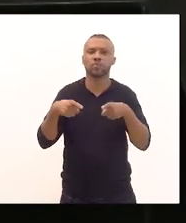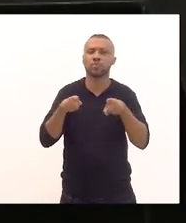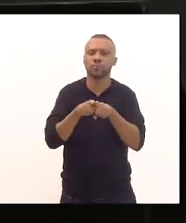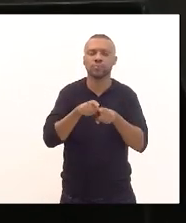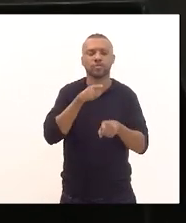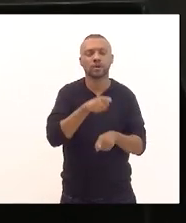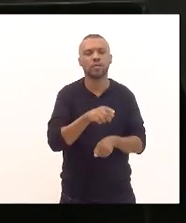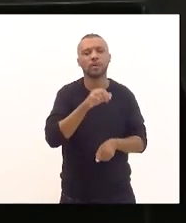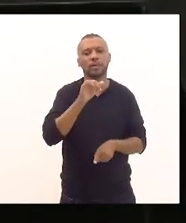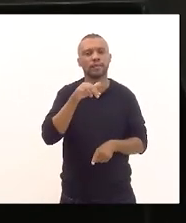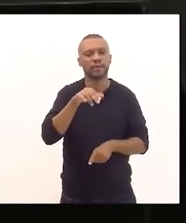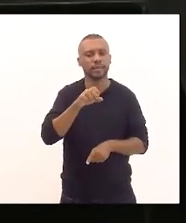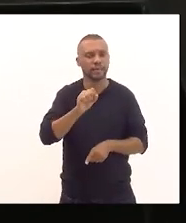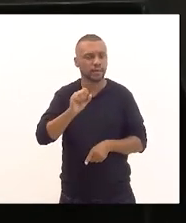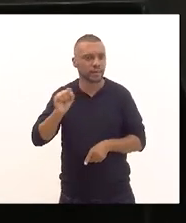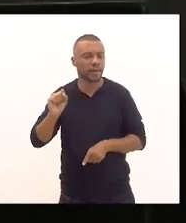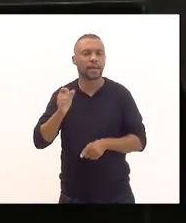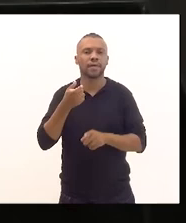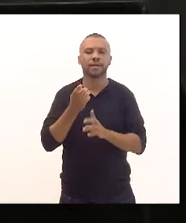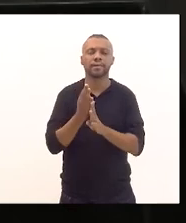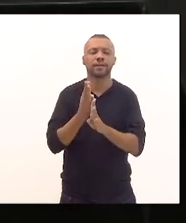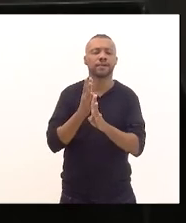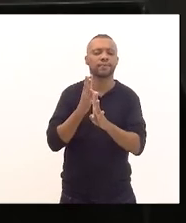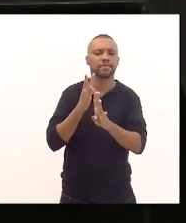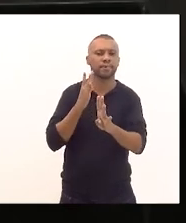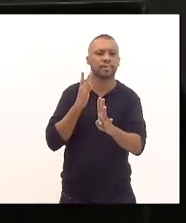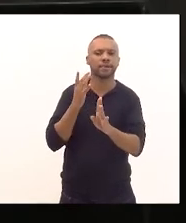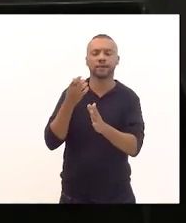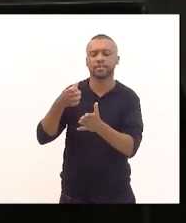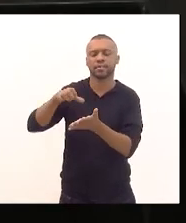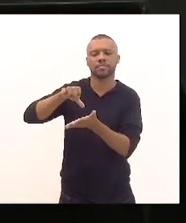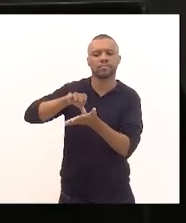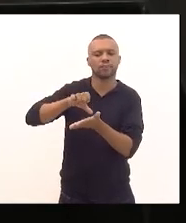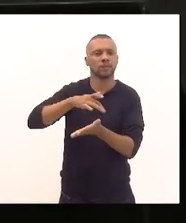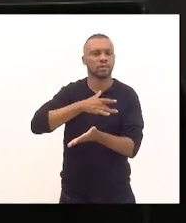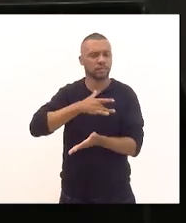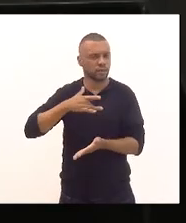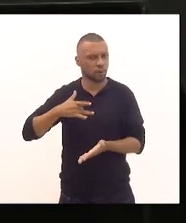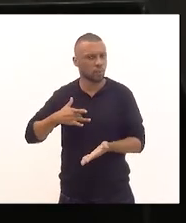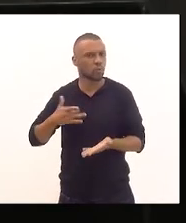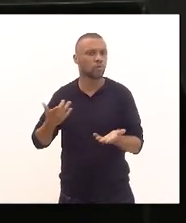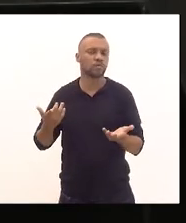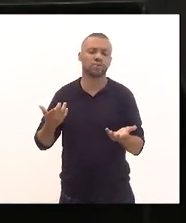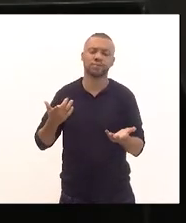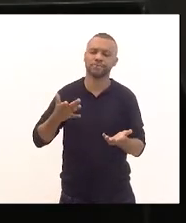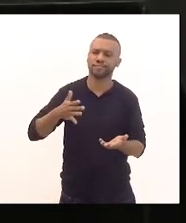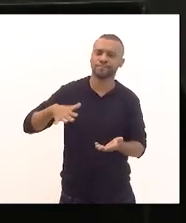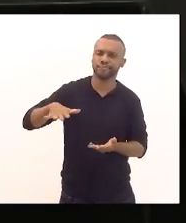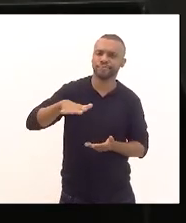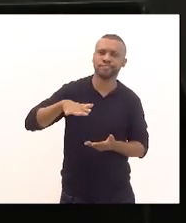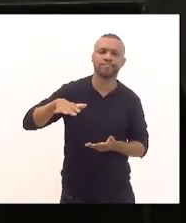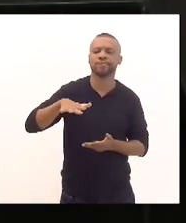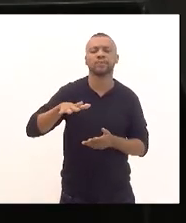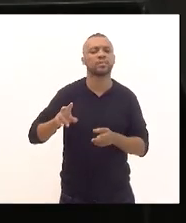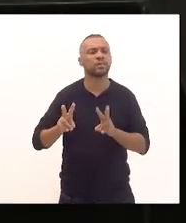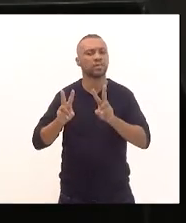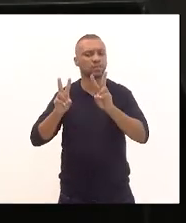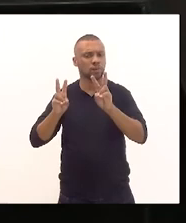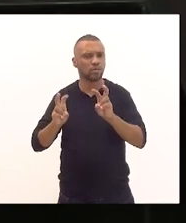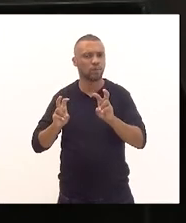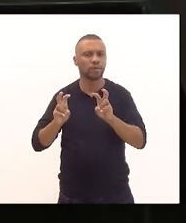INSS nas filas das unidades de saúde não é na questão